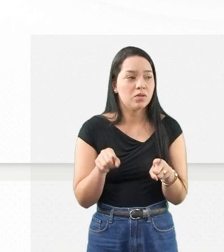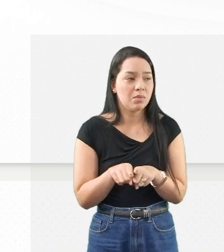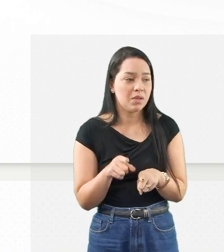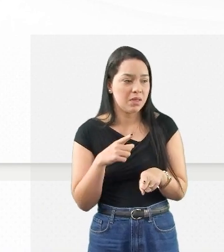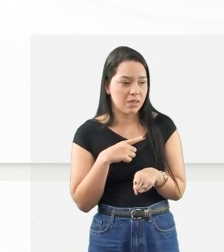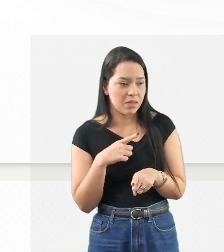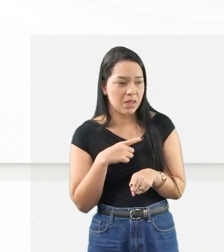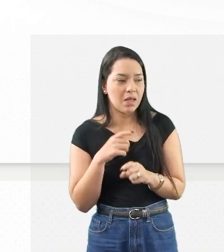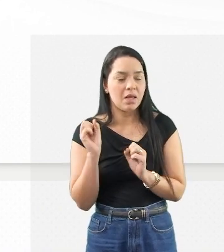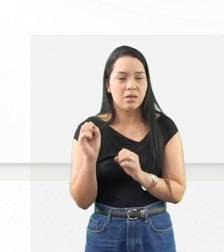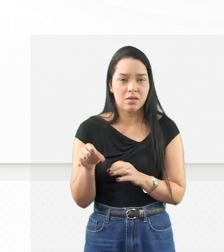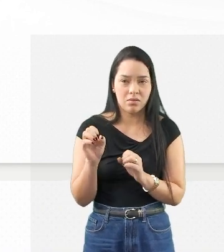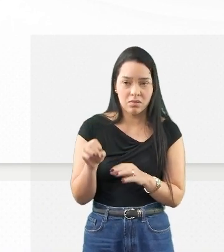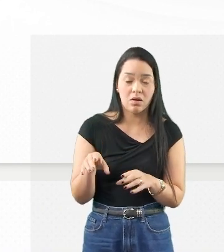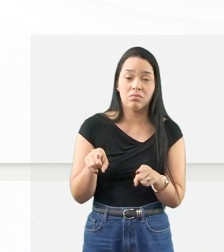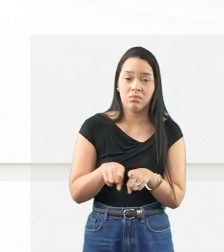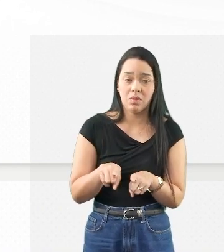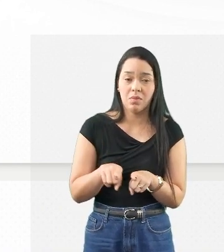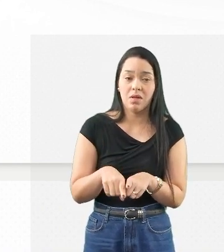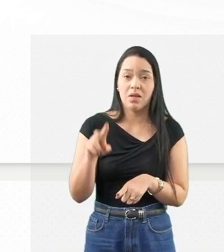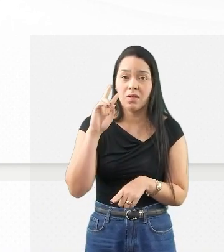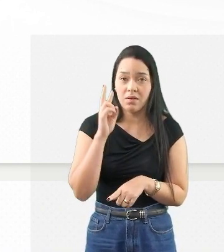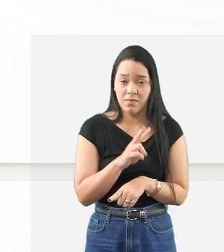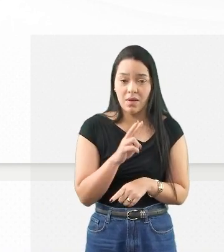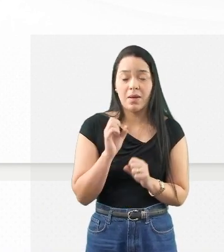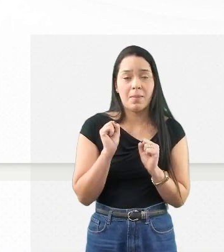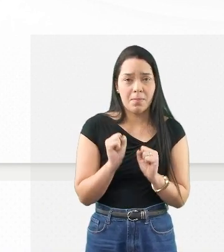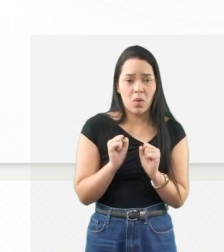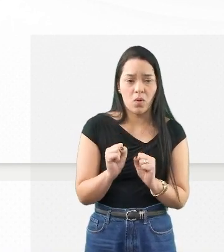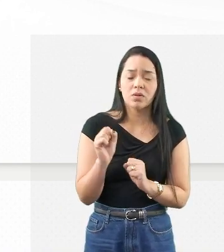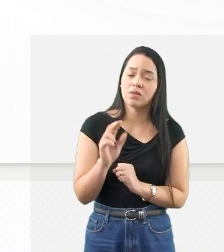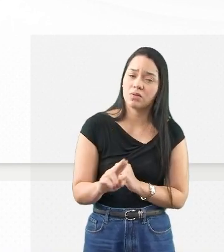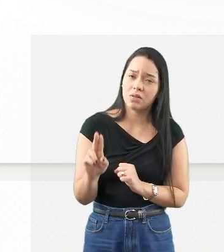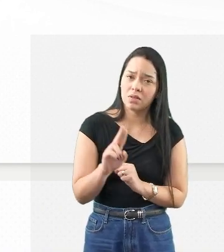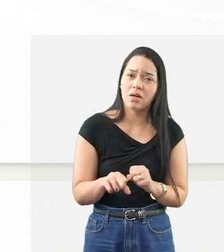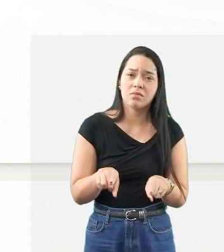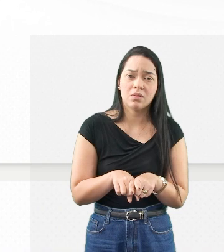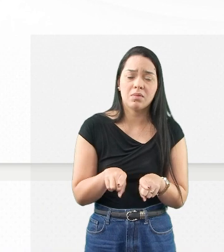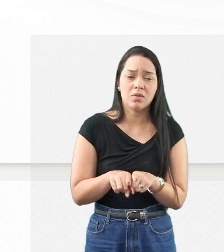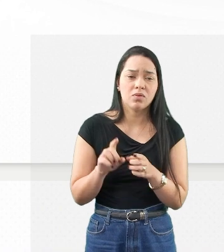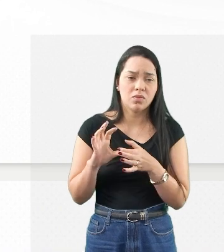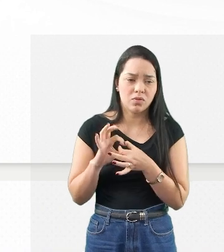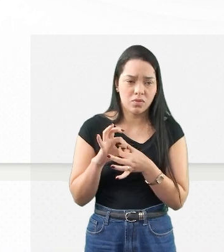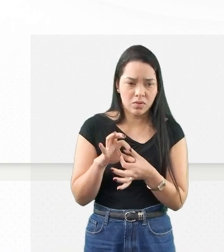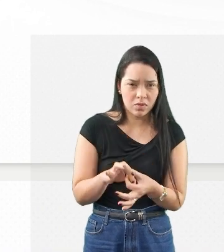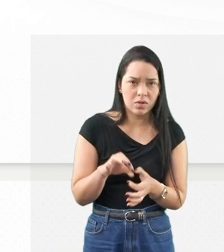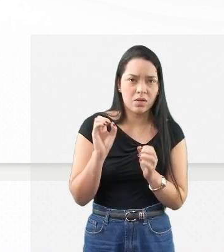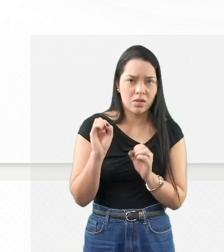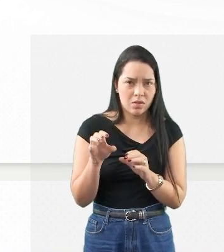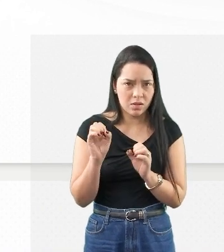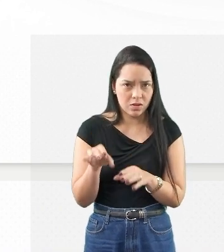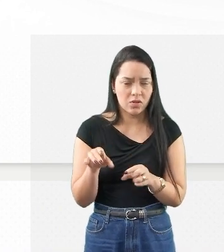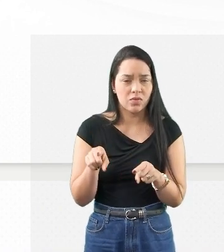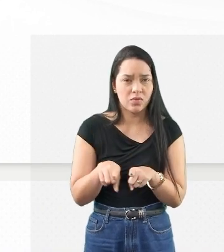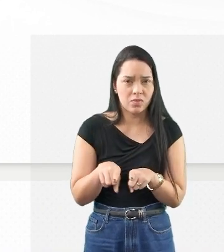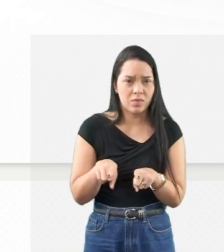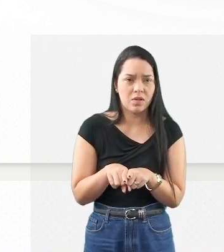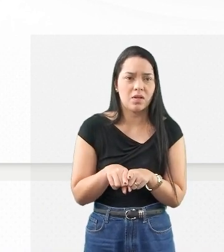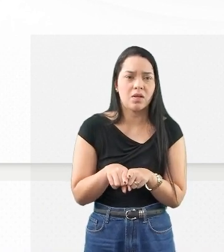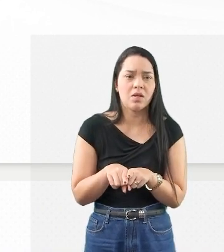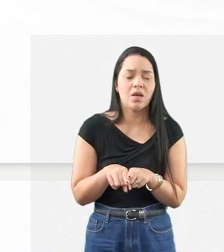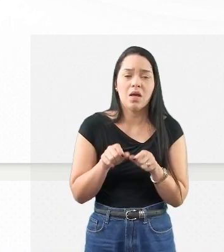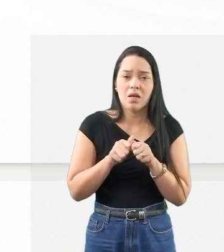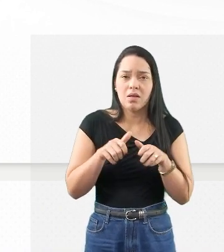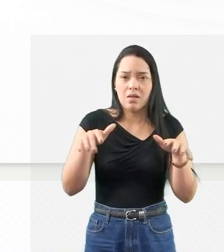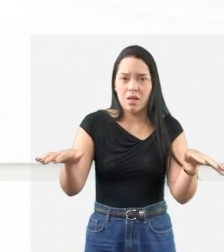viés educacional, que a gente vai verificar que ele pode ser utilizado em contextos educativos de forma a